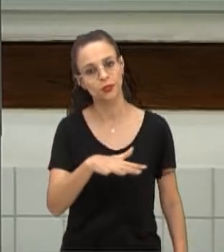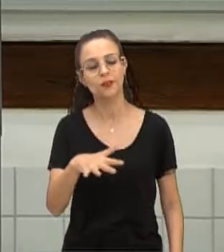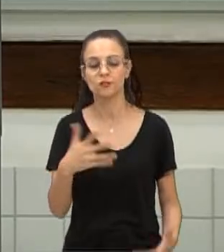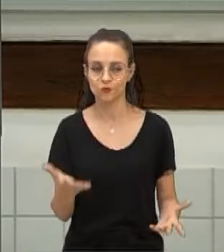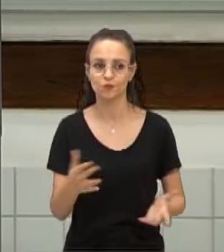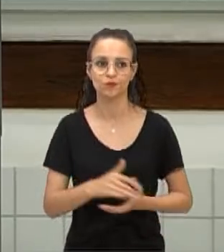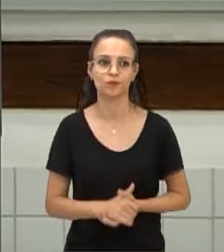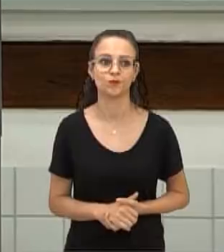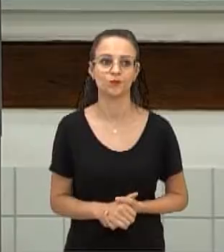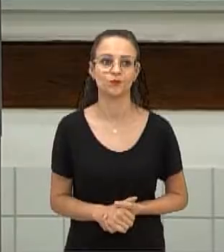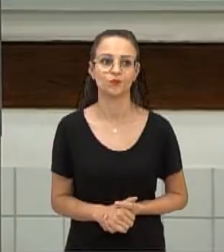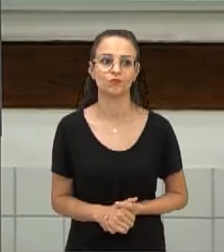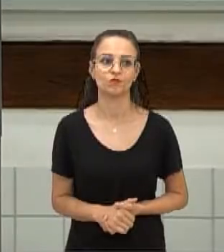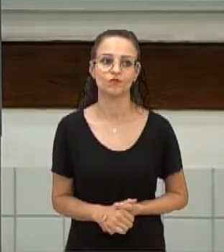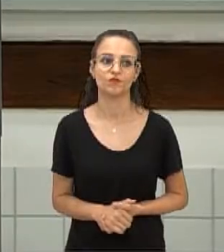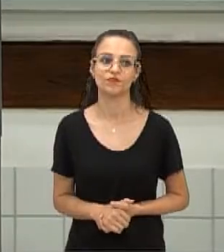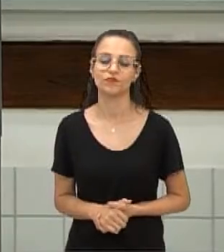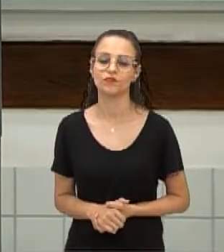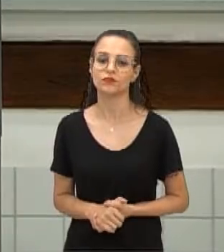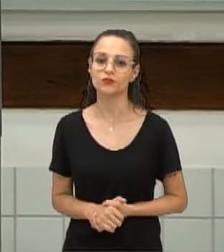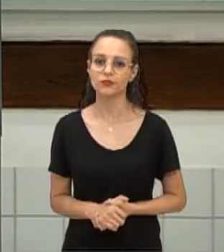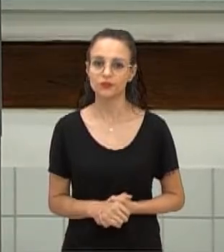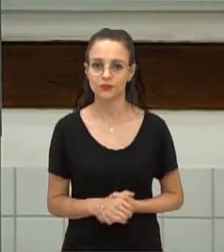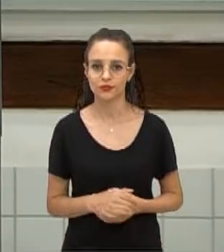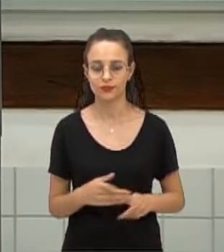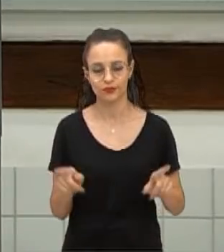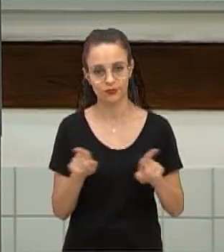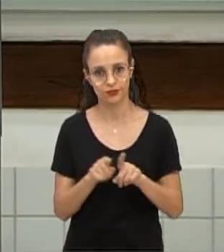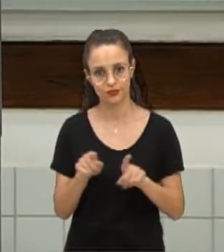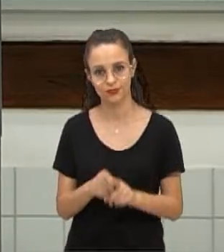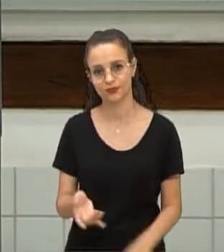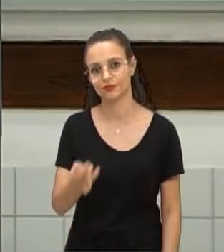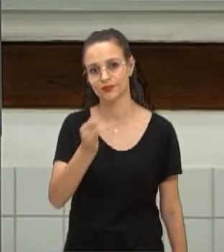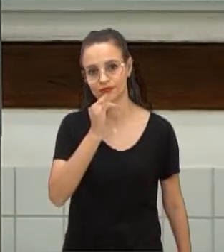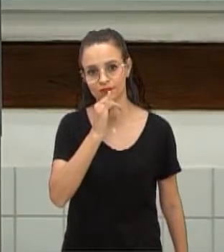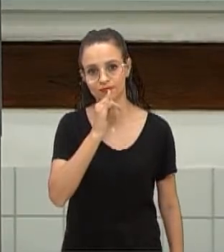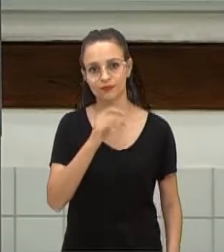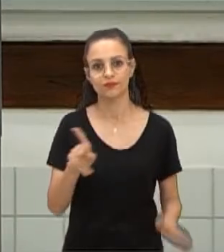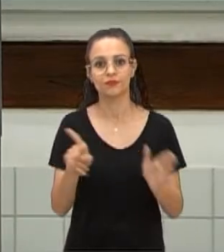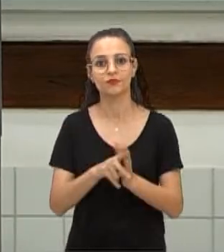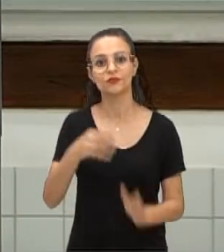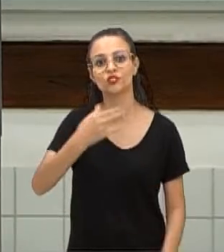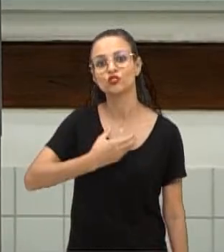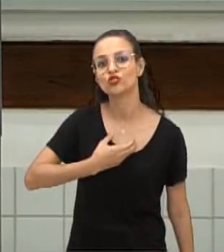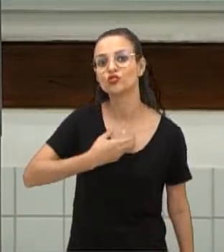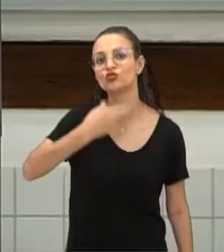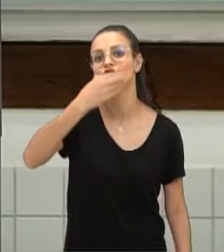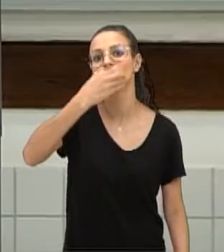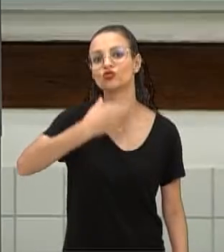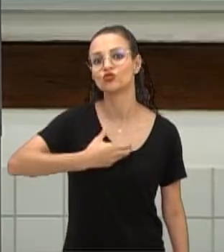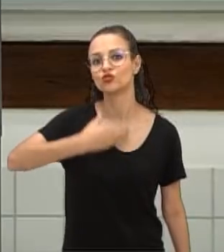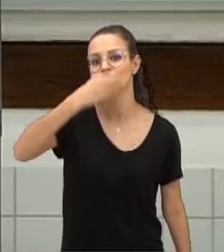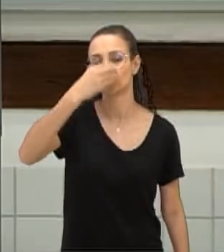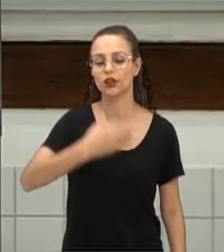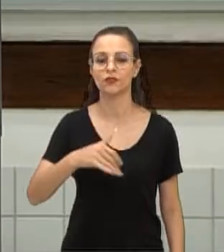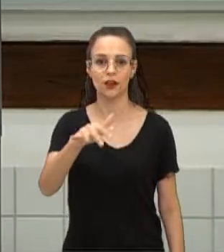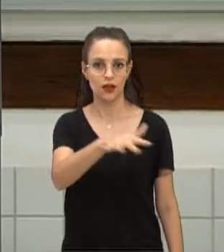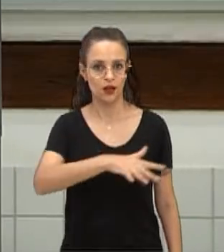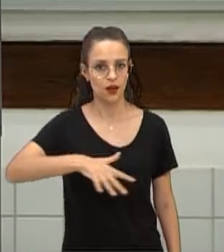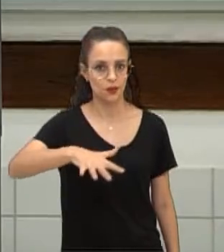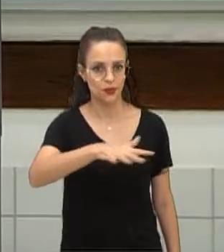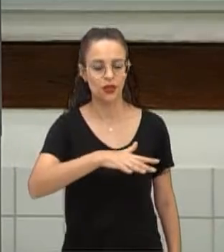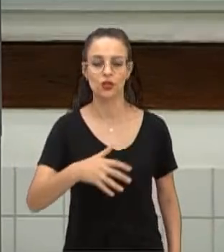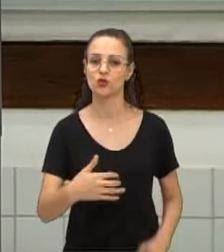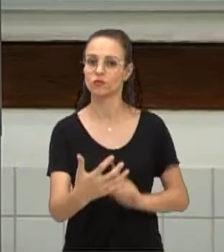promoveu. Aqui, o célebre exemplo das girafas, né? O meio provocando